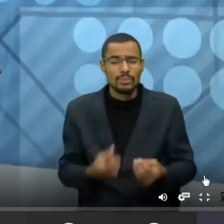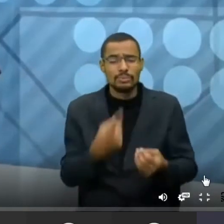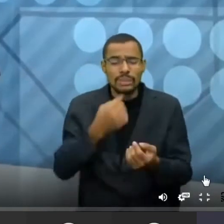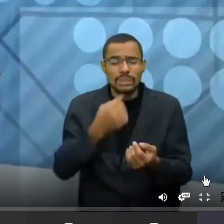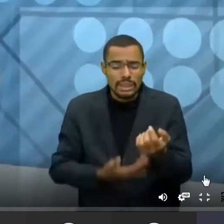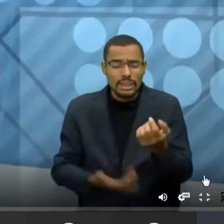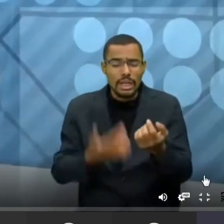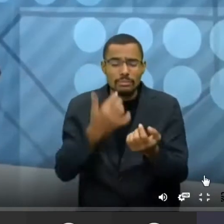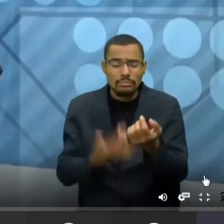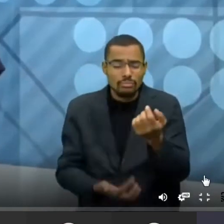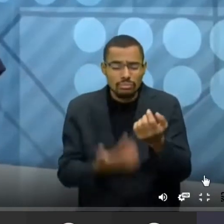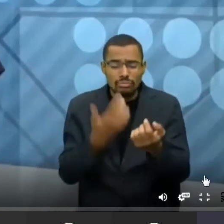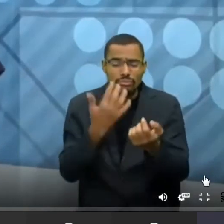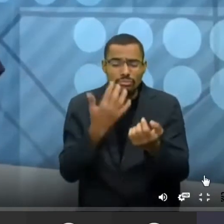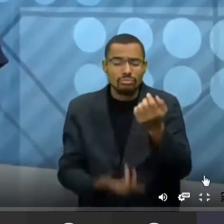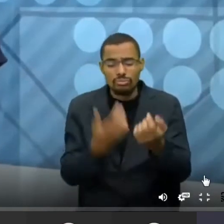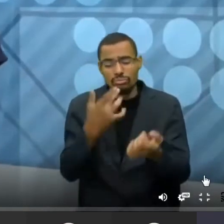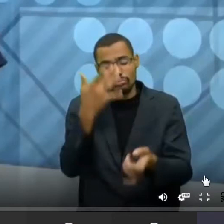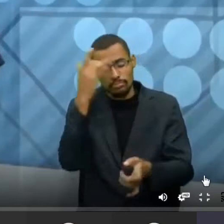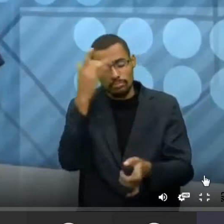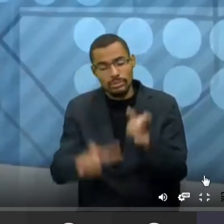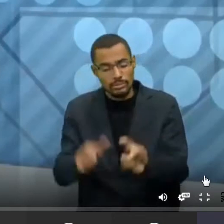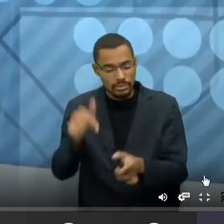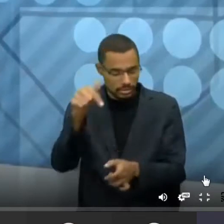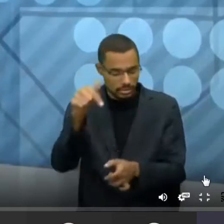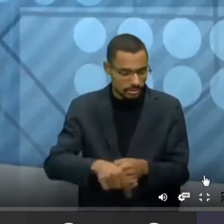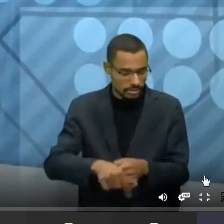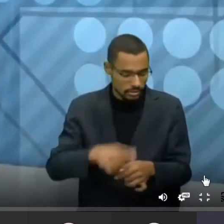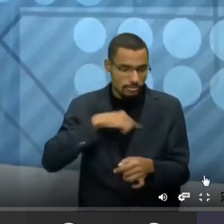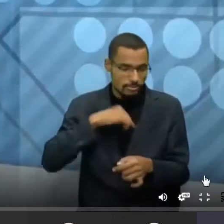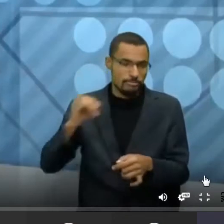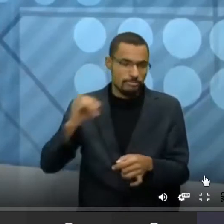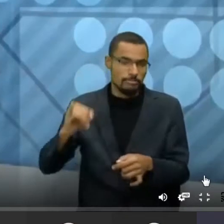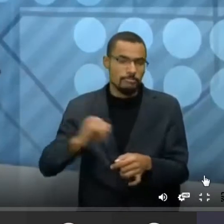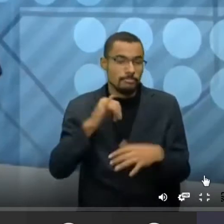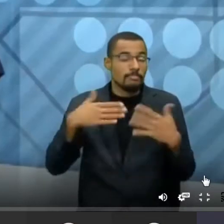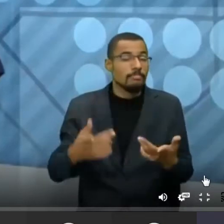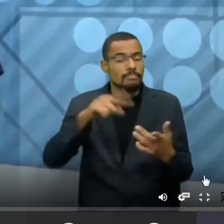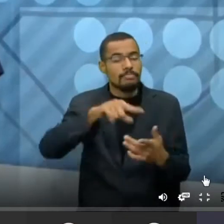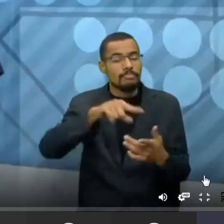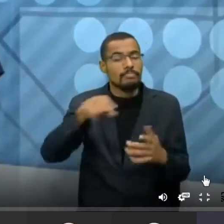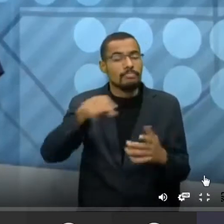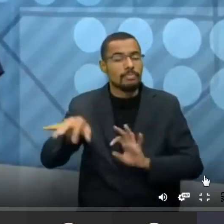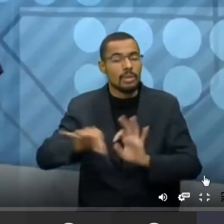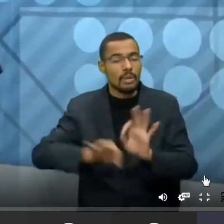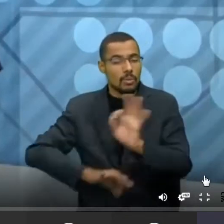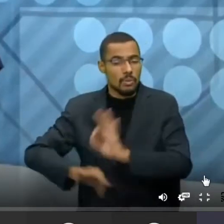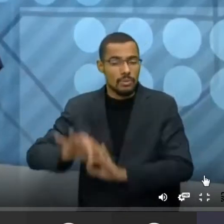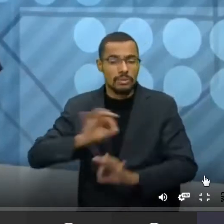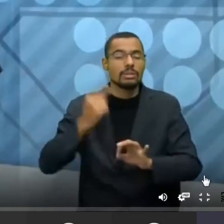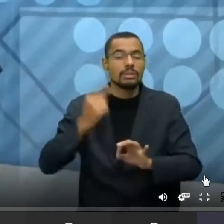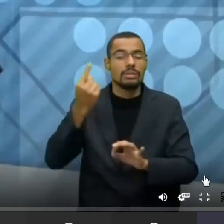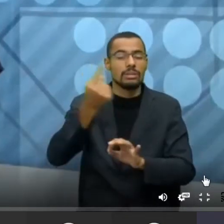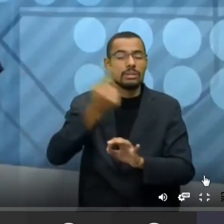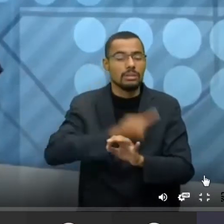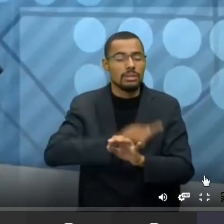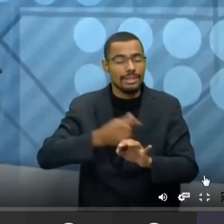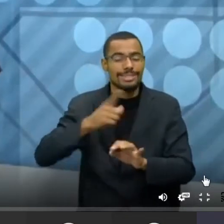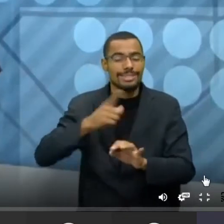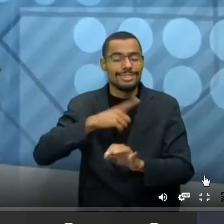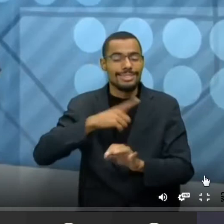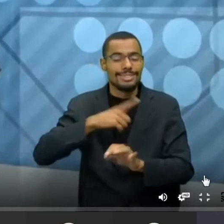né, desse órgão, então, as rugosidades, e são nessas pregas, então, que nós temos as